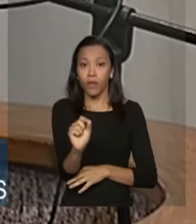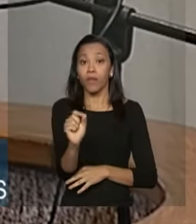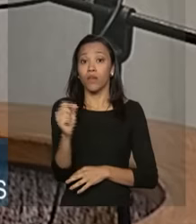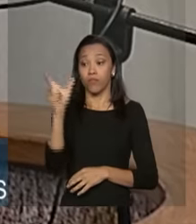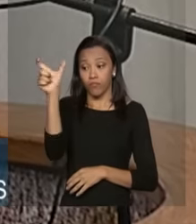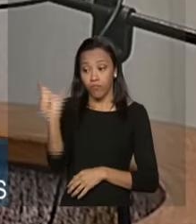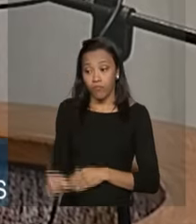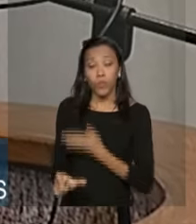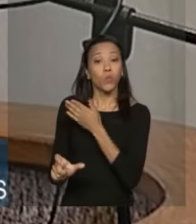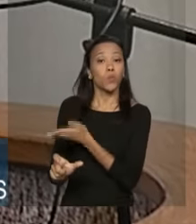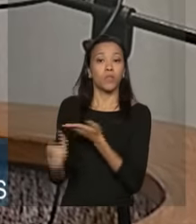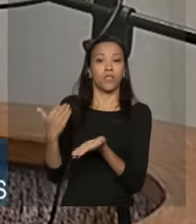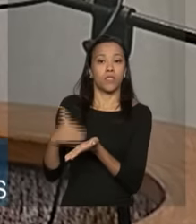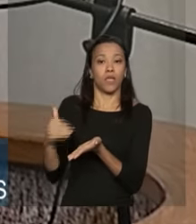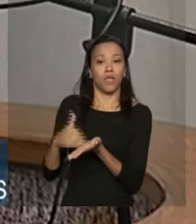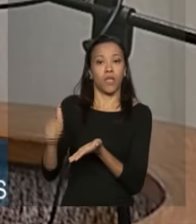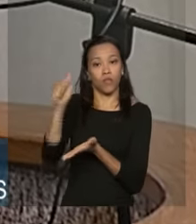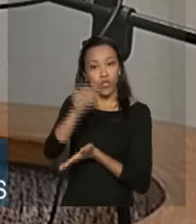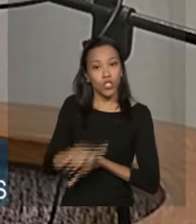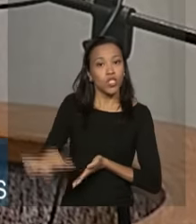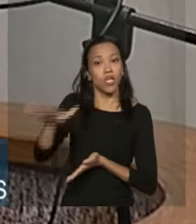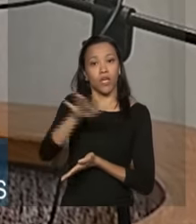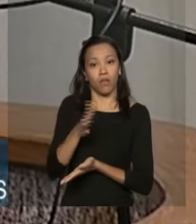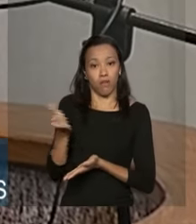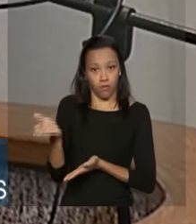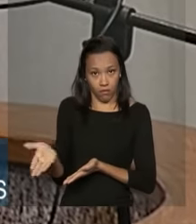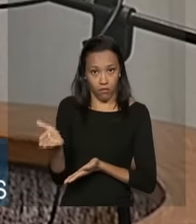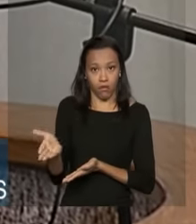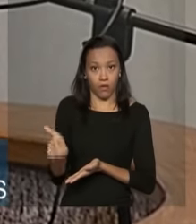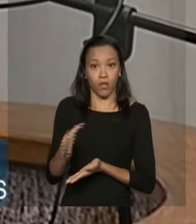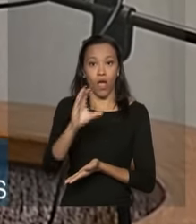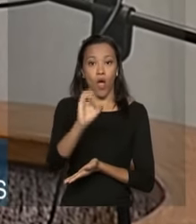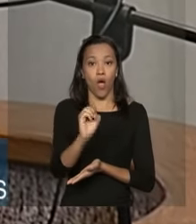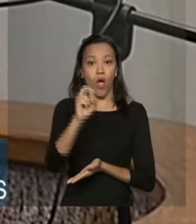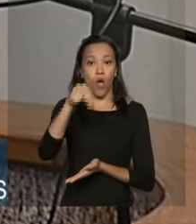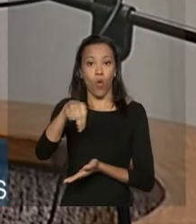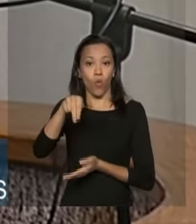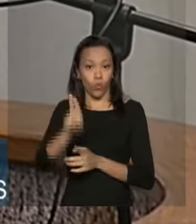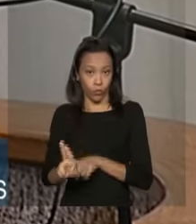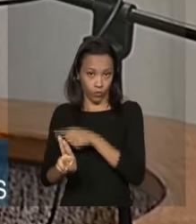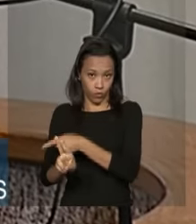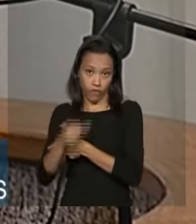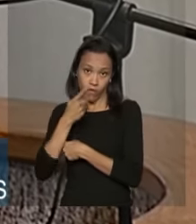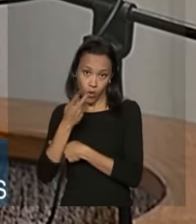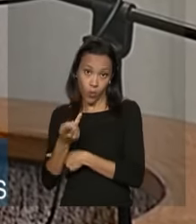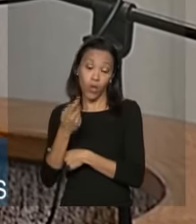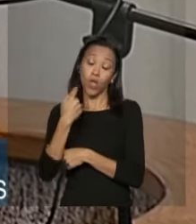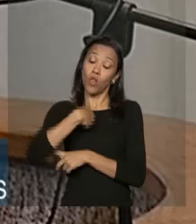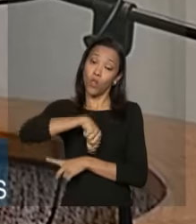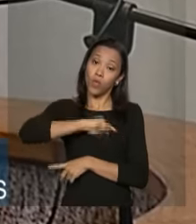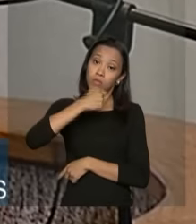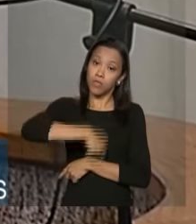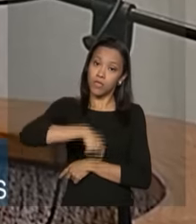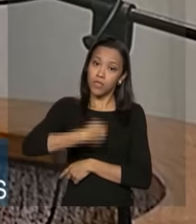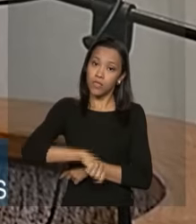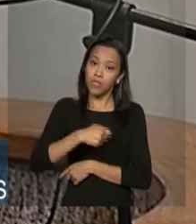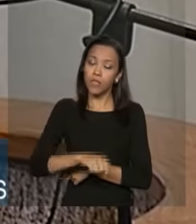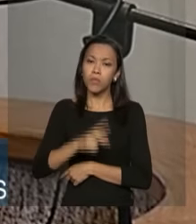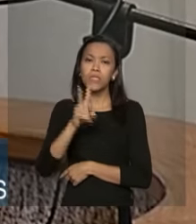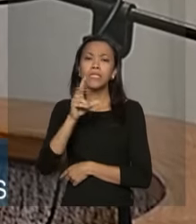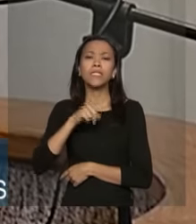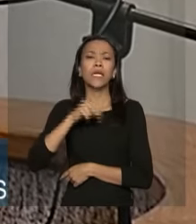secretário geral porque para enfrentar este delito Precisamos de uma perspectiva